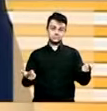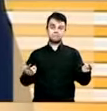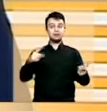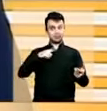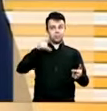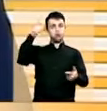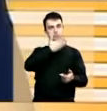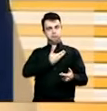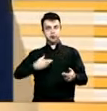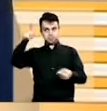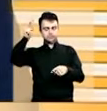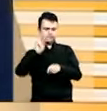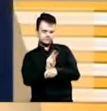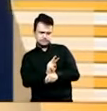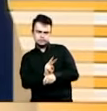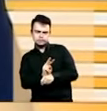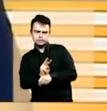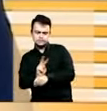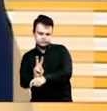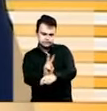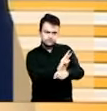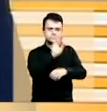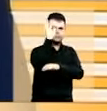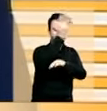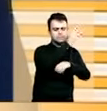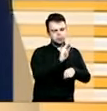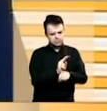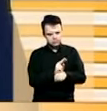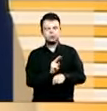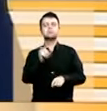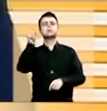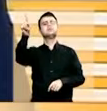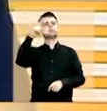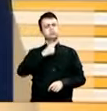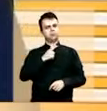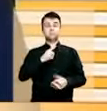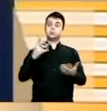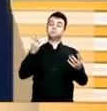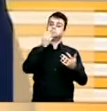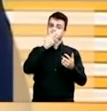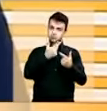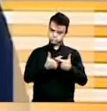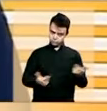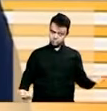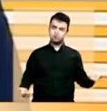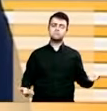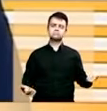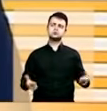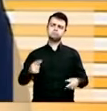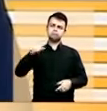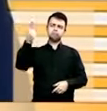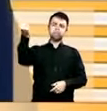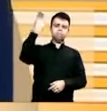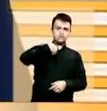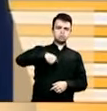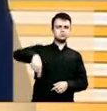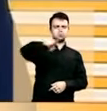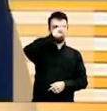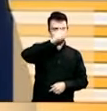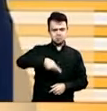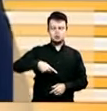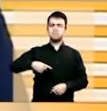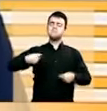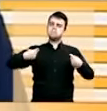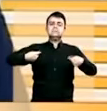órgãos ambientais, fiscalizatórios que acompanham e determinam e orientam que isso seja feito cada vez